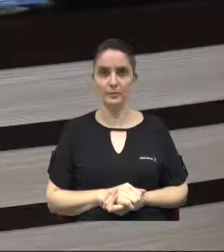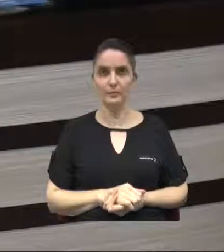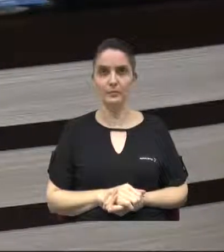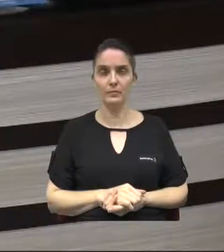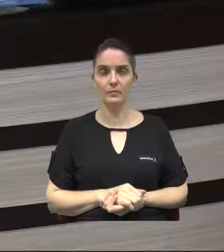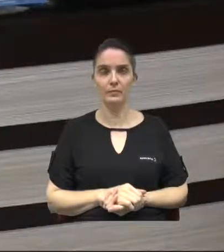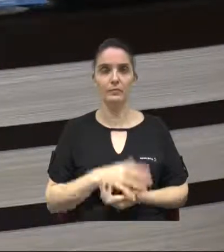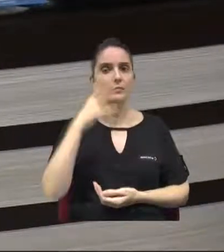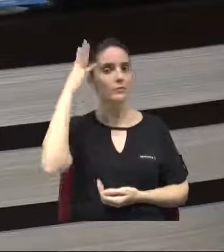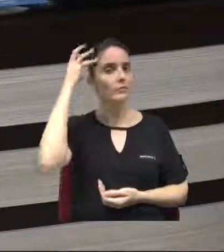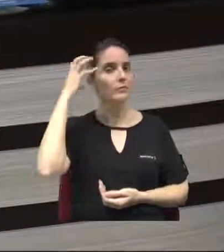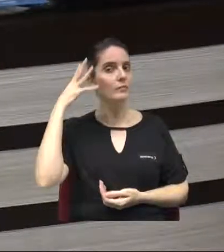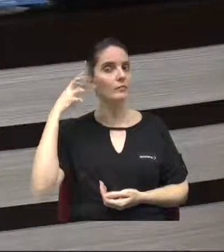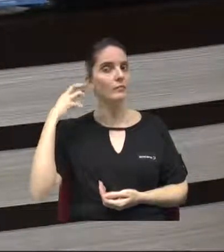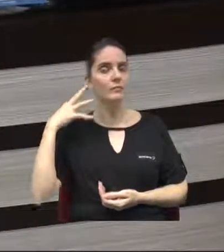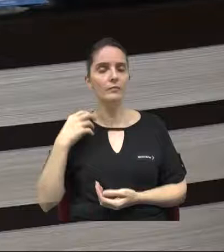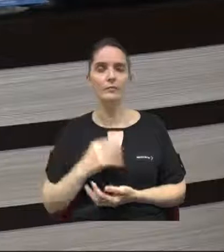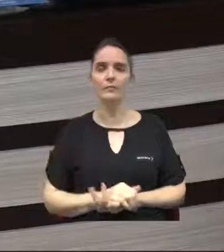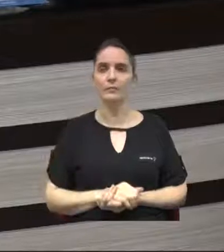Lubogo.